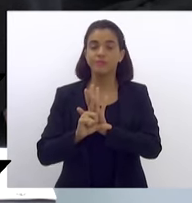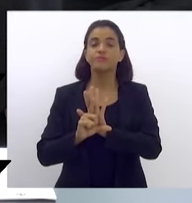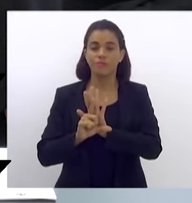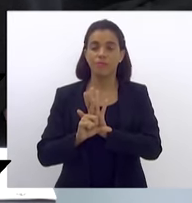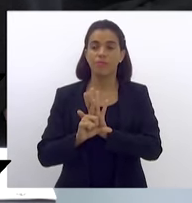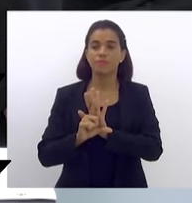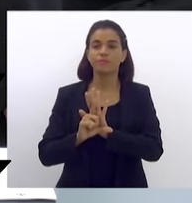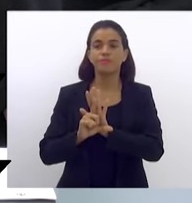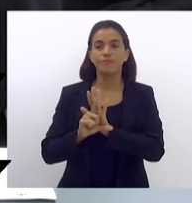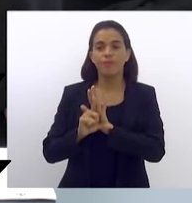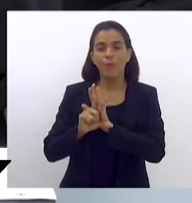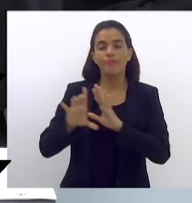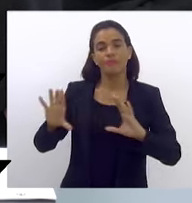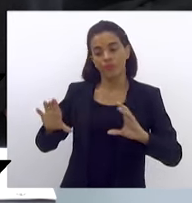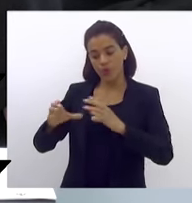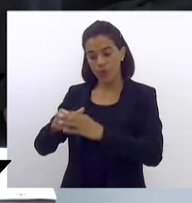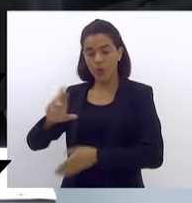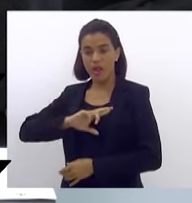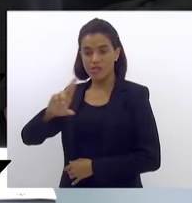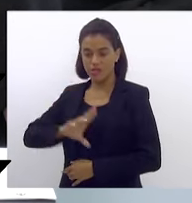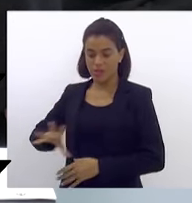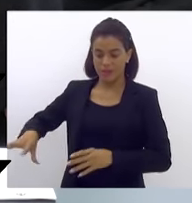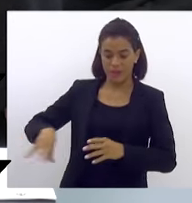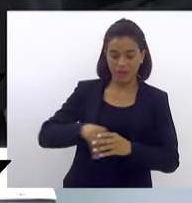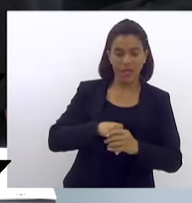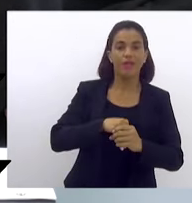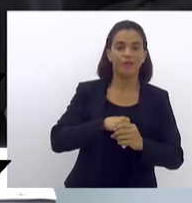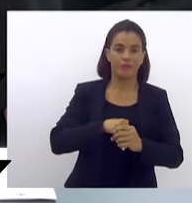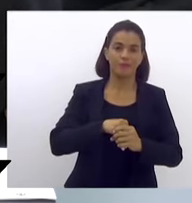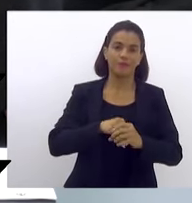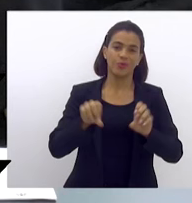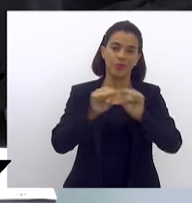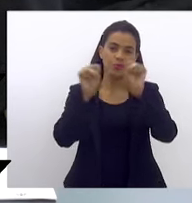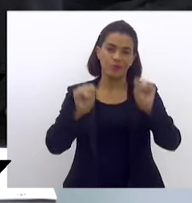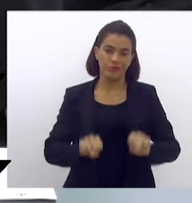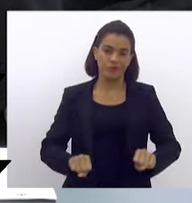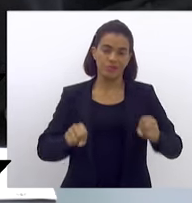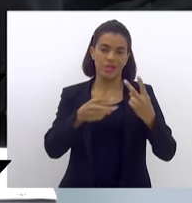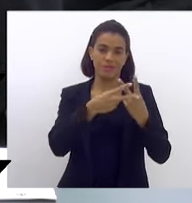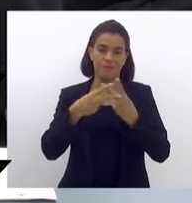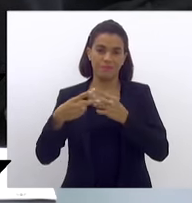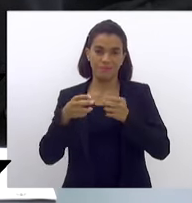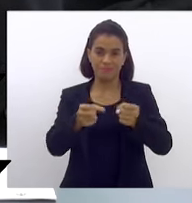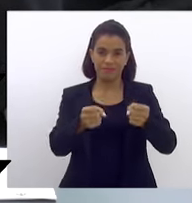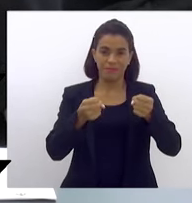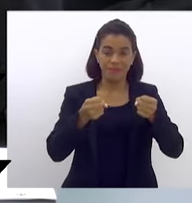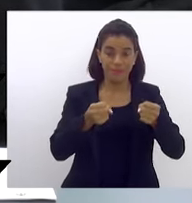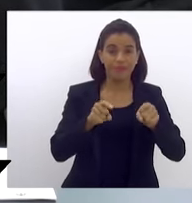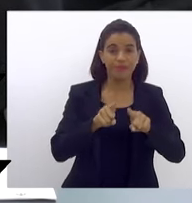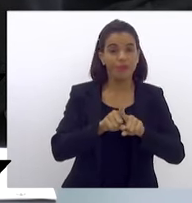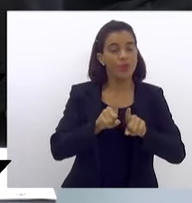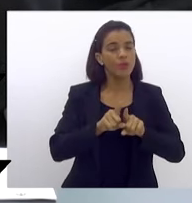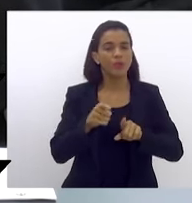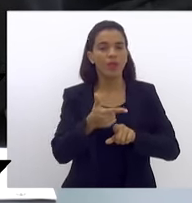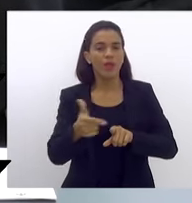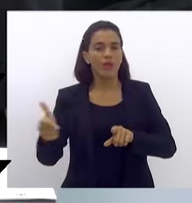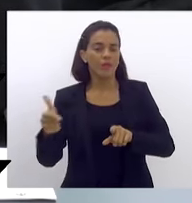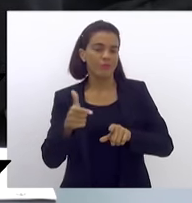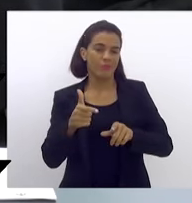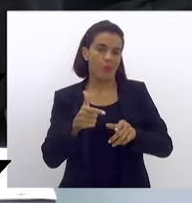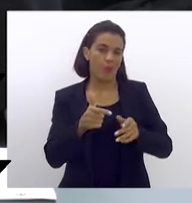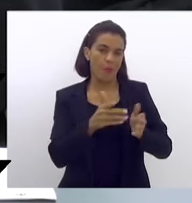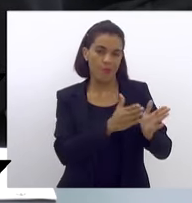pra entrada de grupos religiosos no sistema prisional que não se dá vinculada ao processo de tratamento em